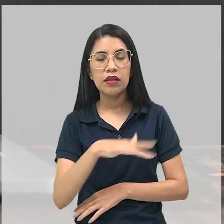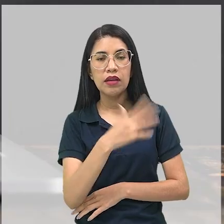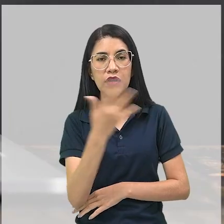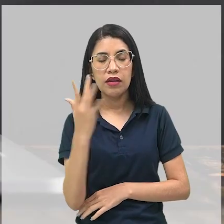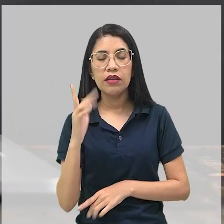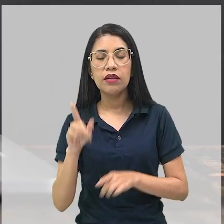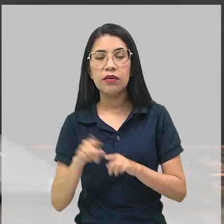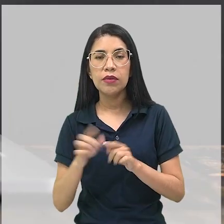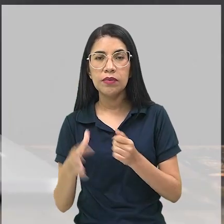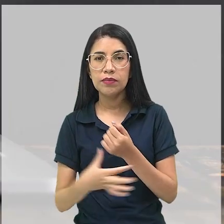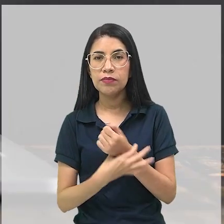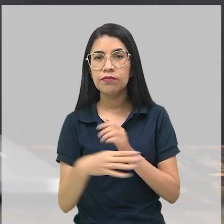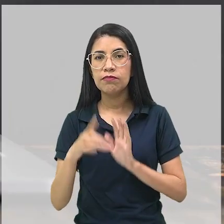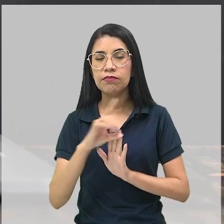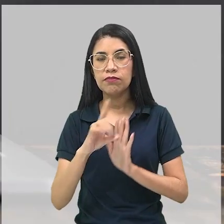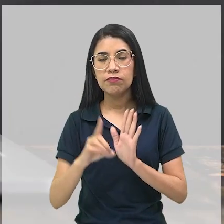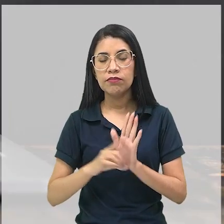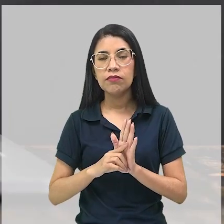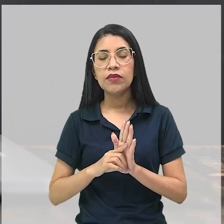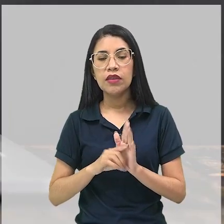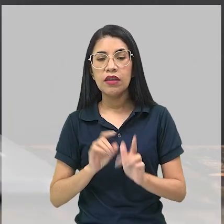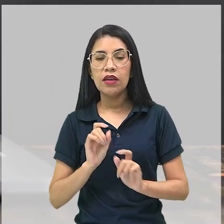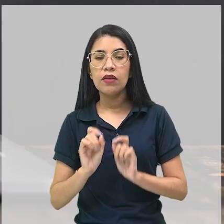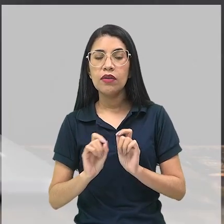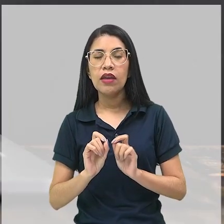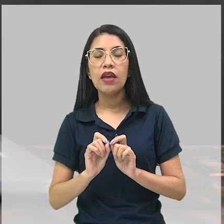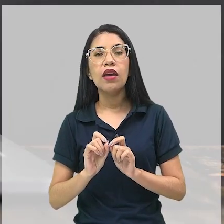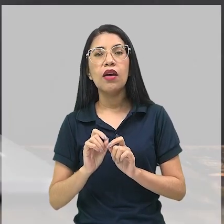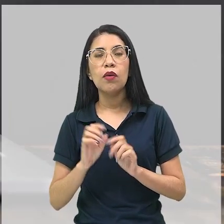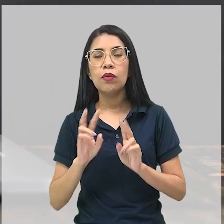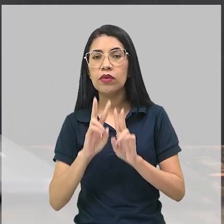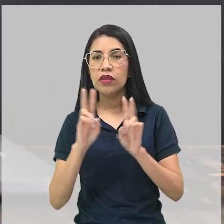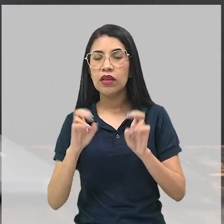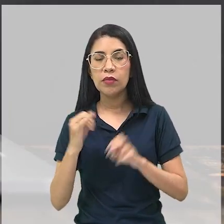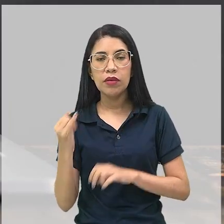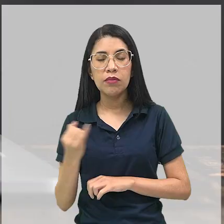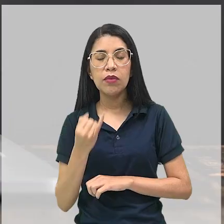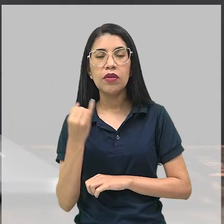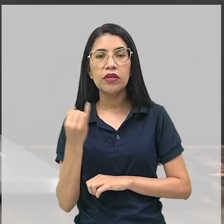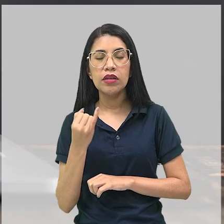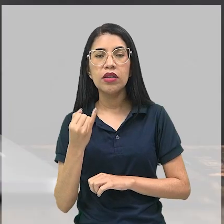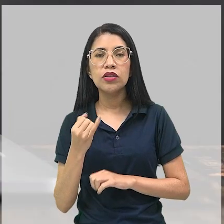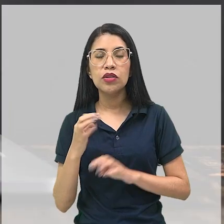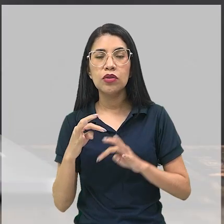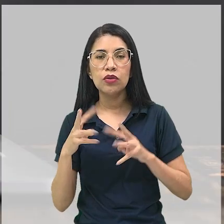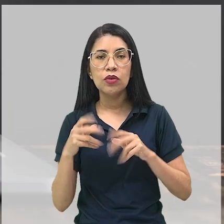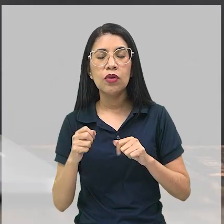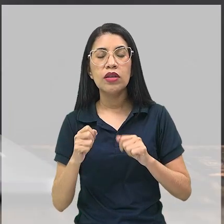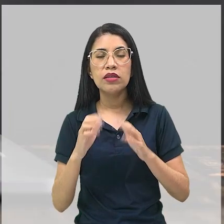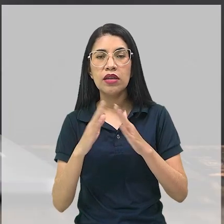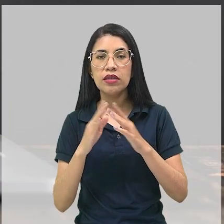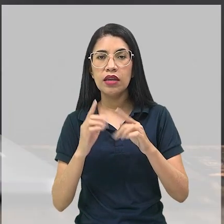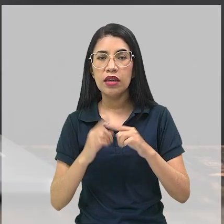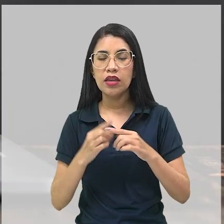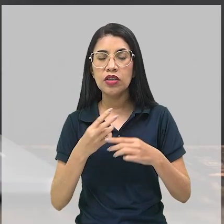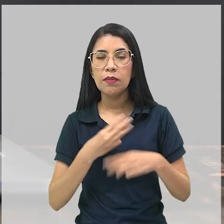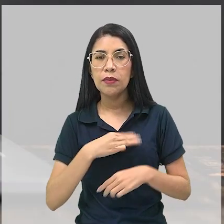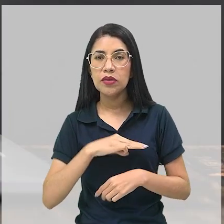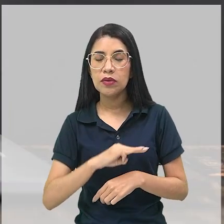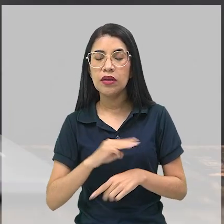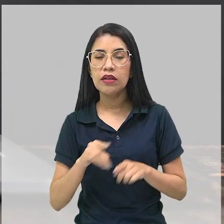Então, as garantias de direitos é uma das bandeiras essenciais de toda a igreja missionária,